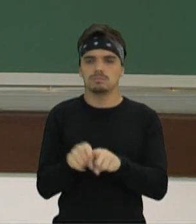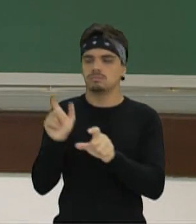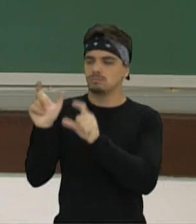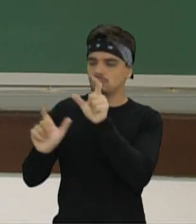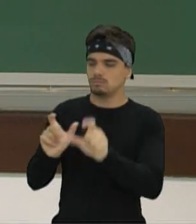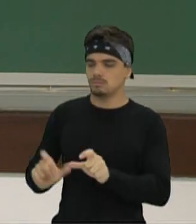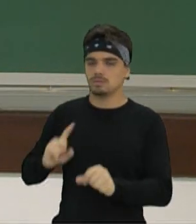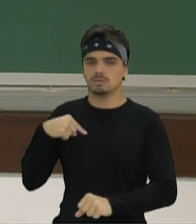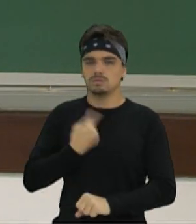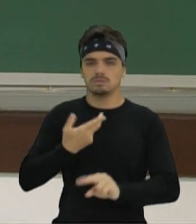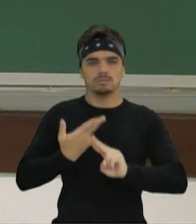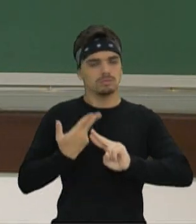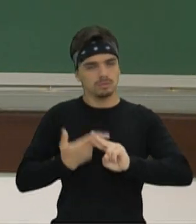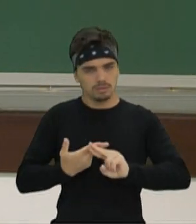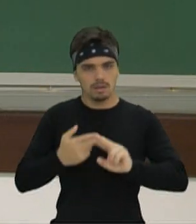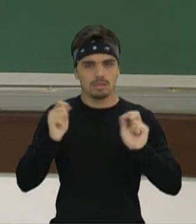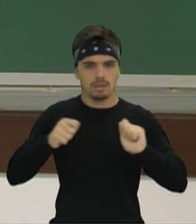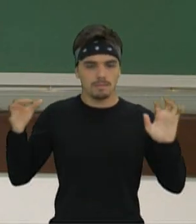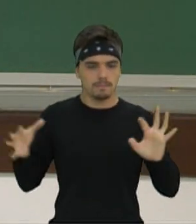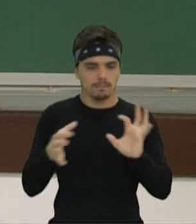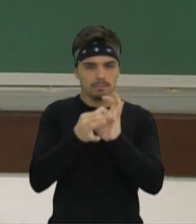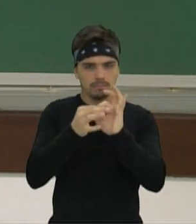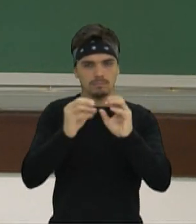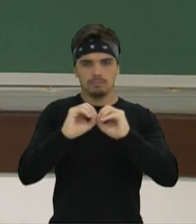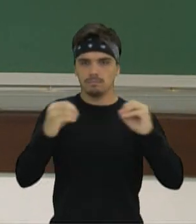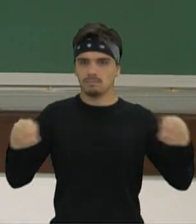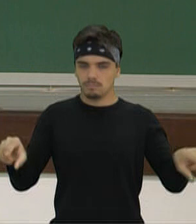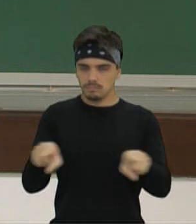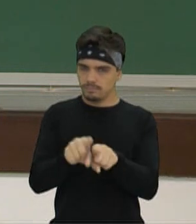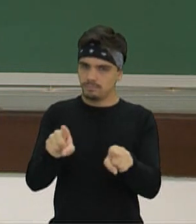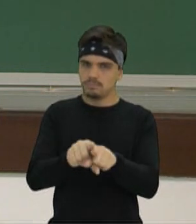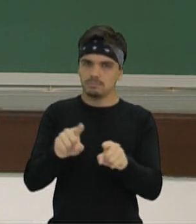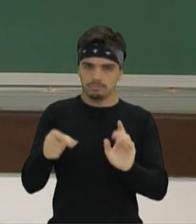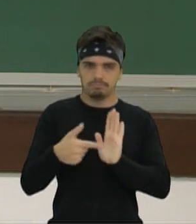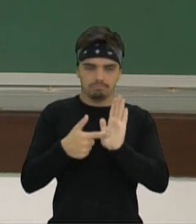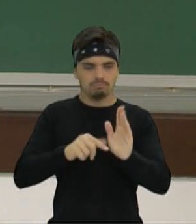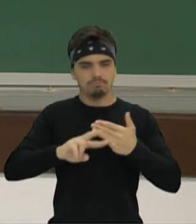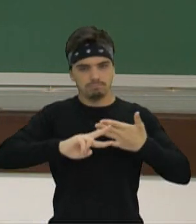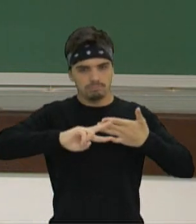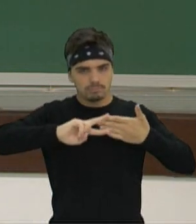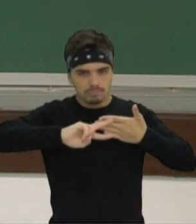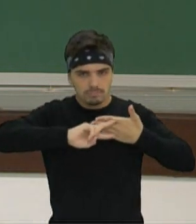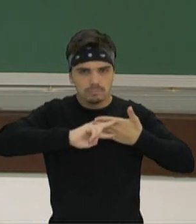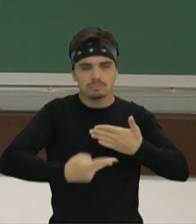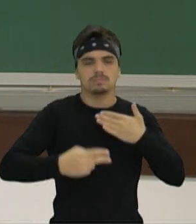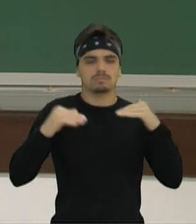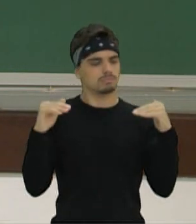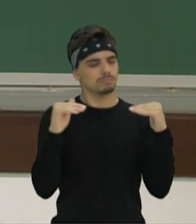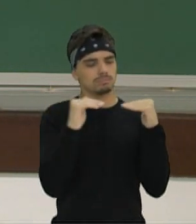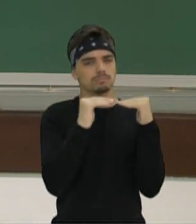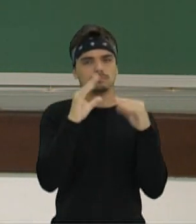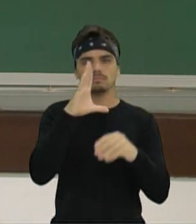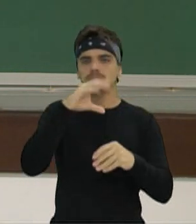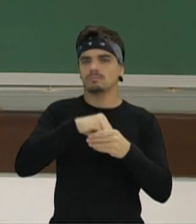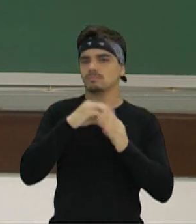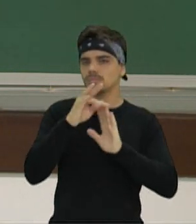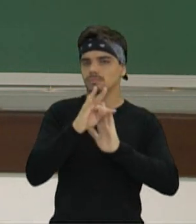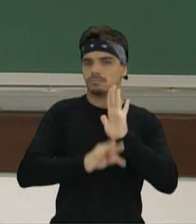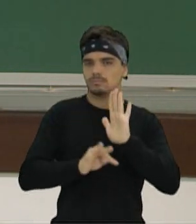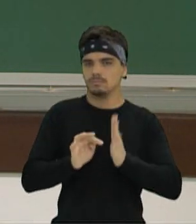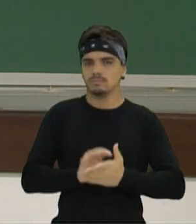que a gente utiliza para poder unir orações, consequentemente trazendo mais coesão para o texto,